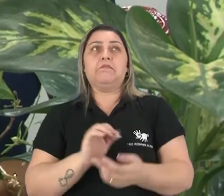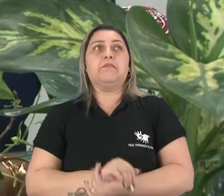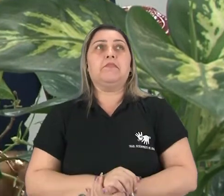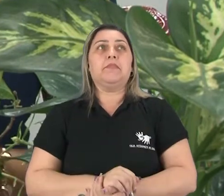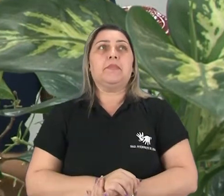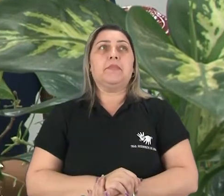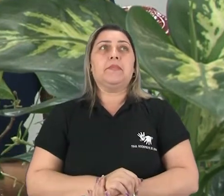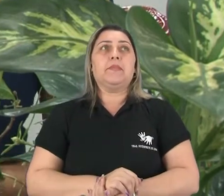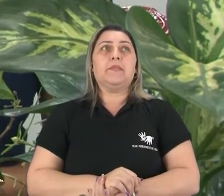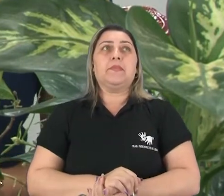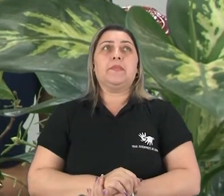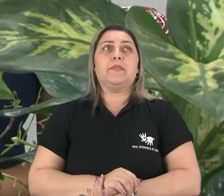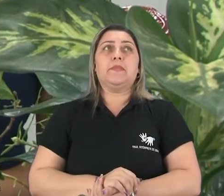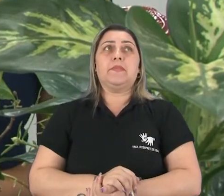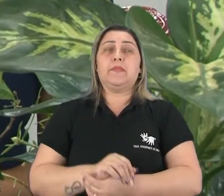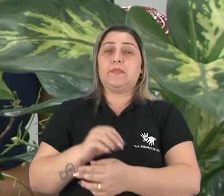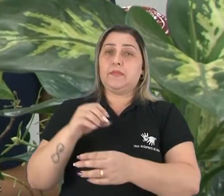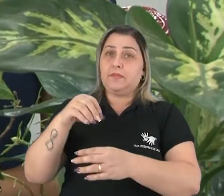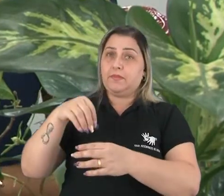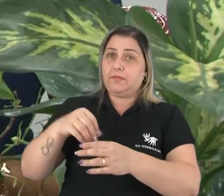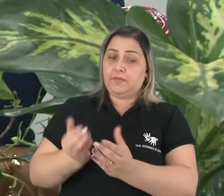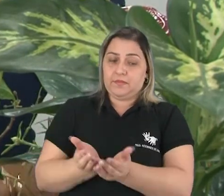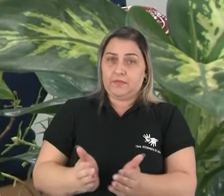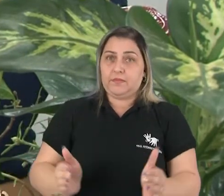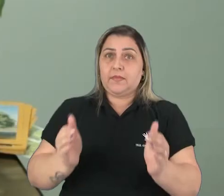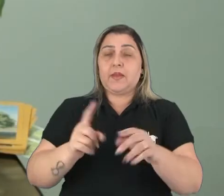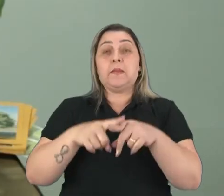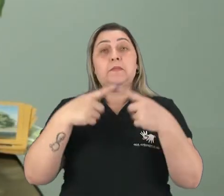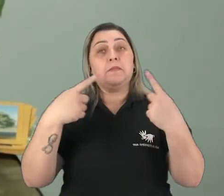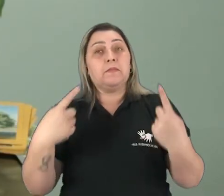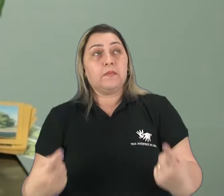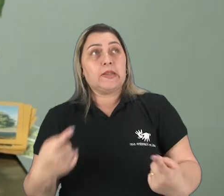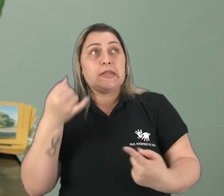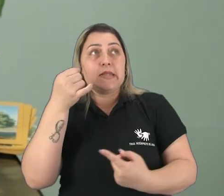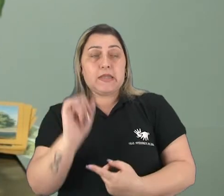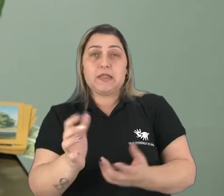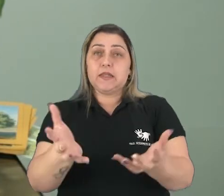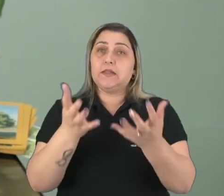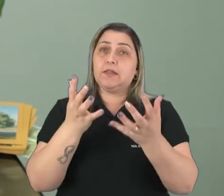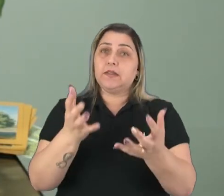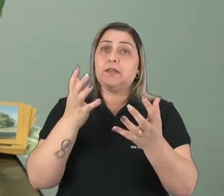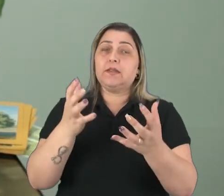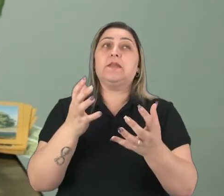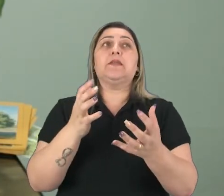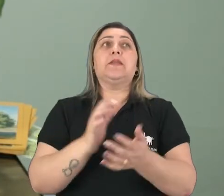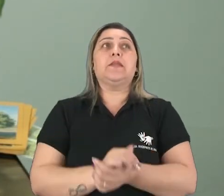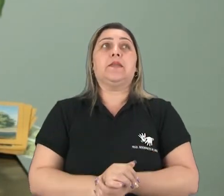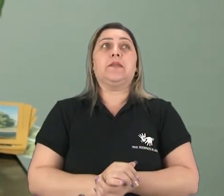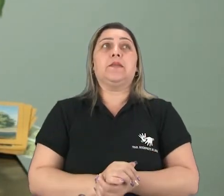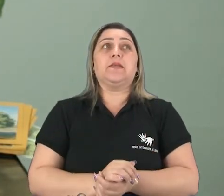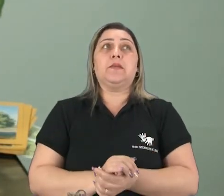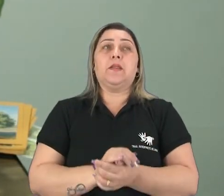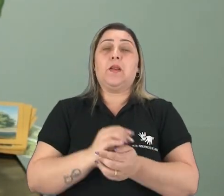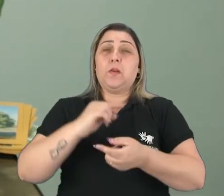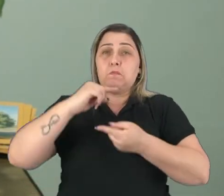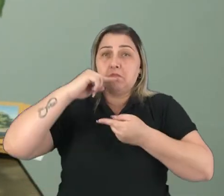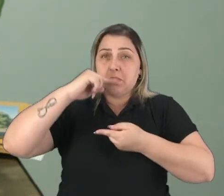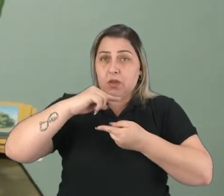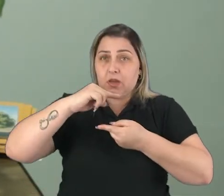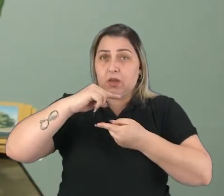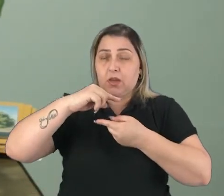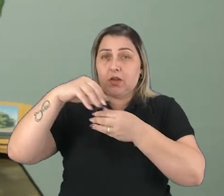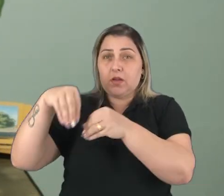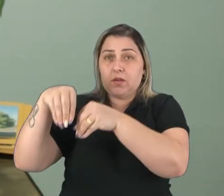água. Aqui ela está plantada num jarro, mas se você quiser tirar uma muda